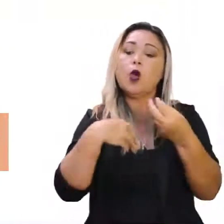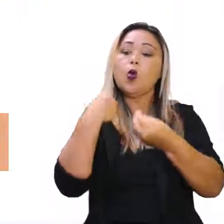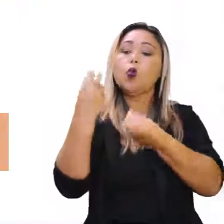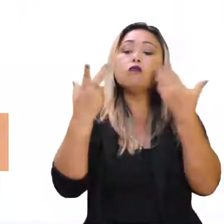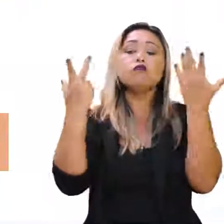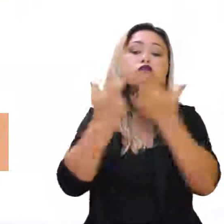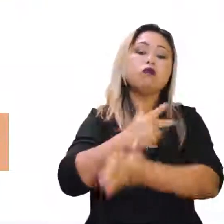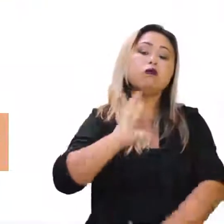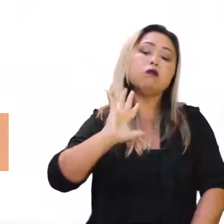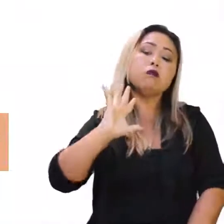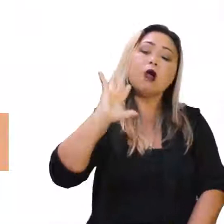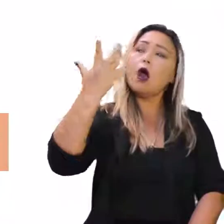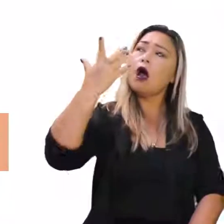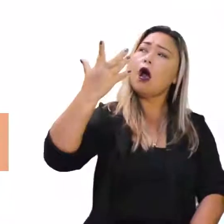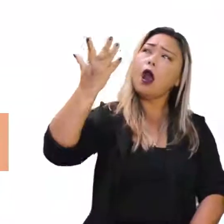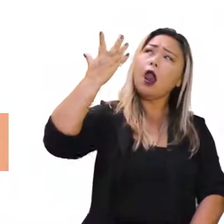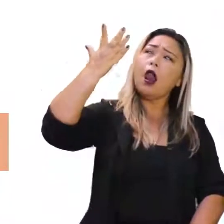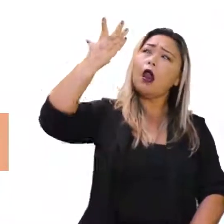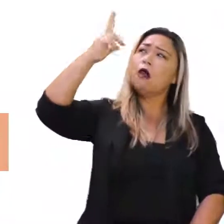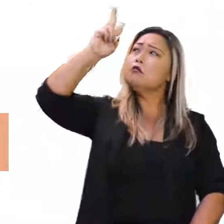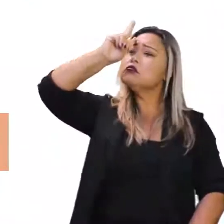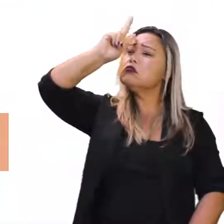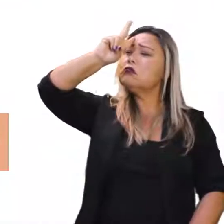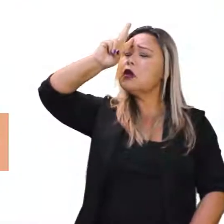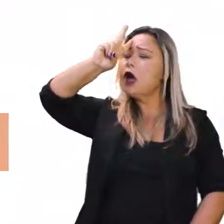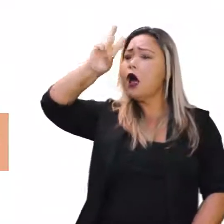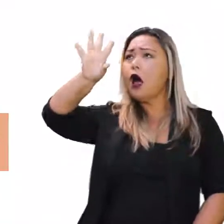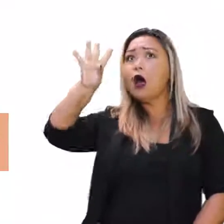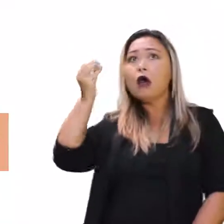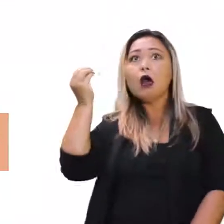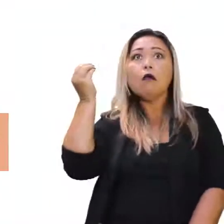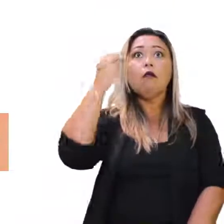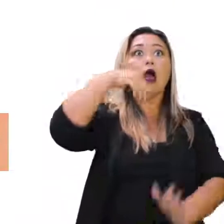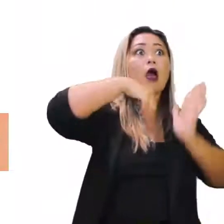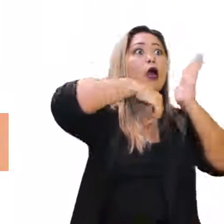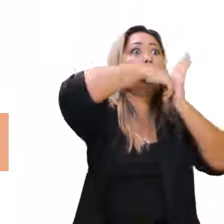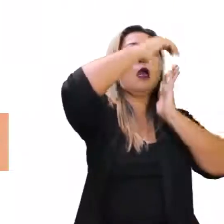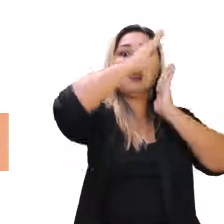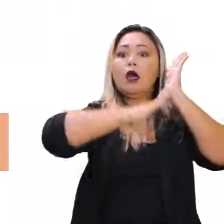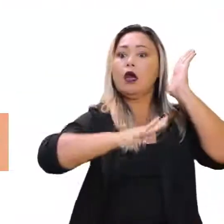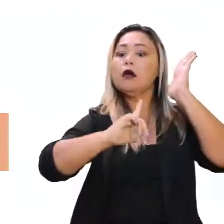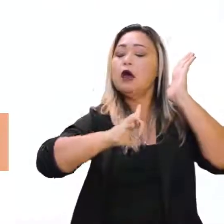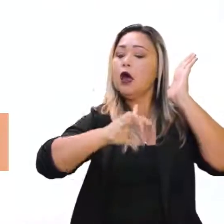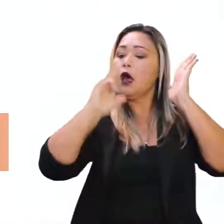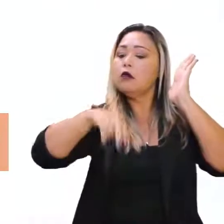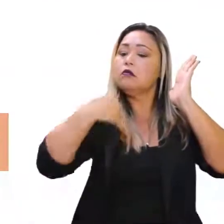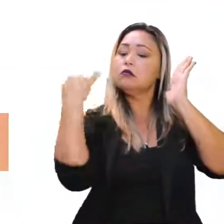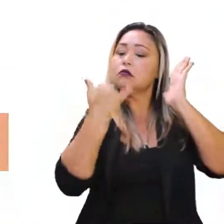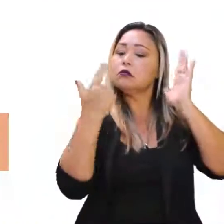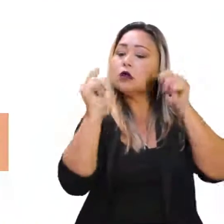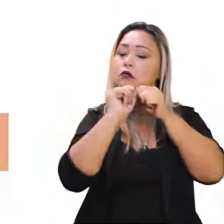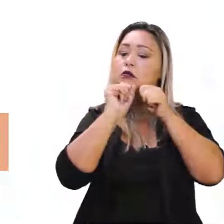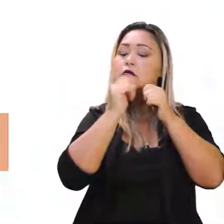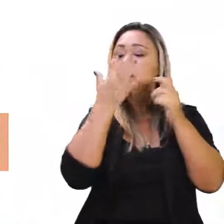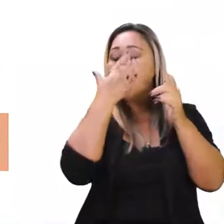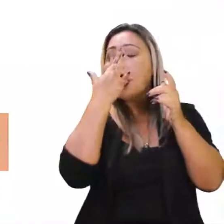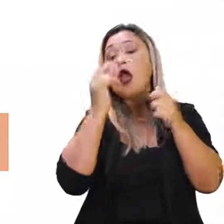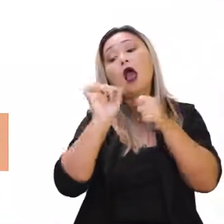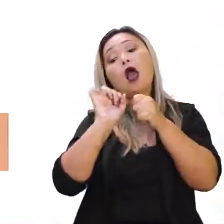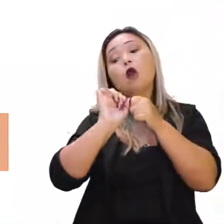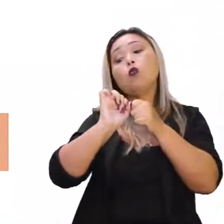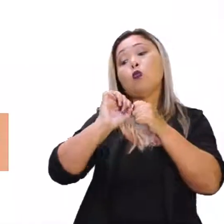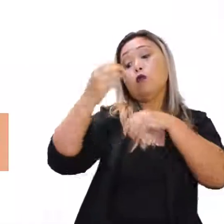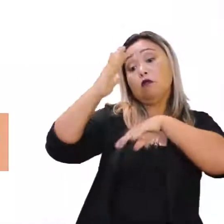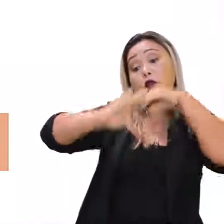grandes acontecimentos dos períodos históricos. É importante observar que nem sempre aquele fato, o pintor estava ali